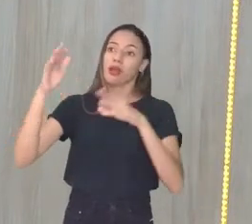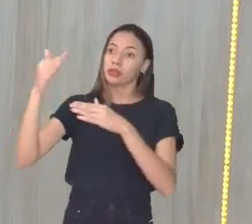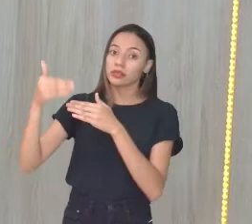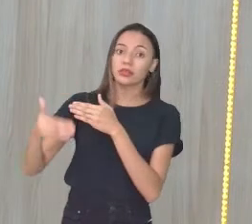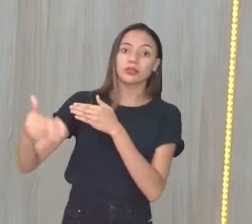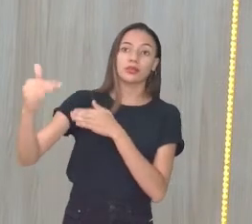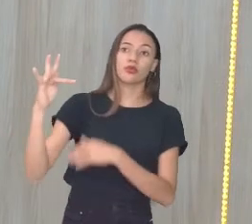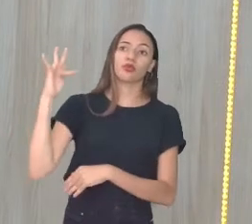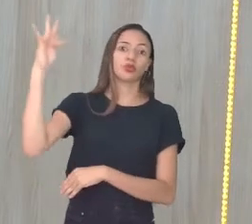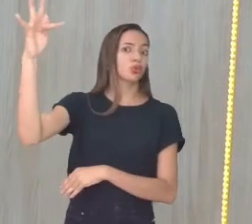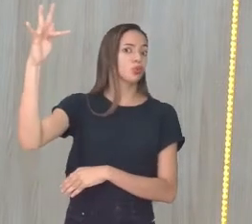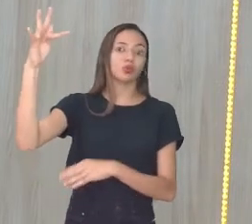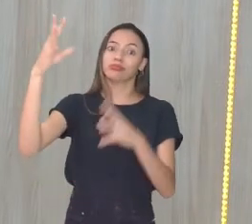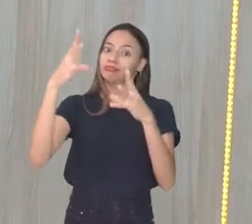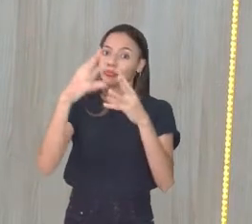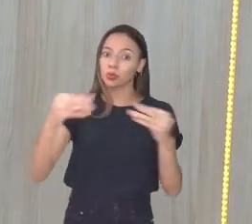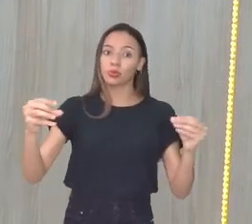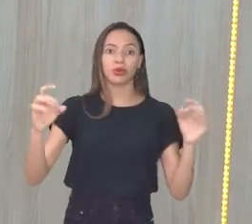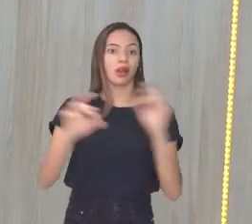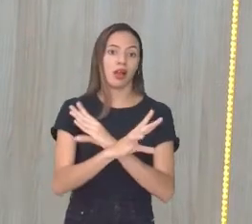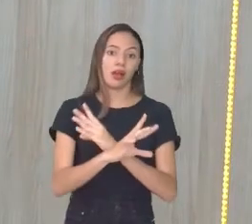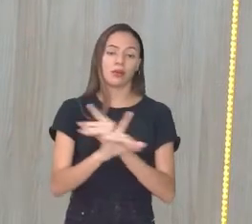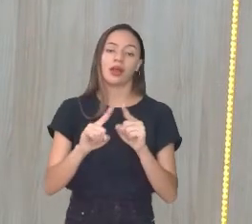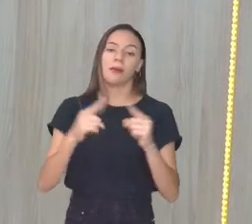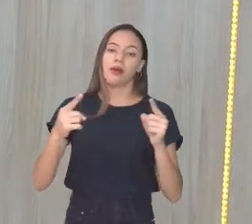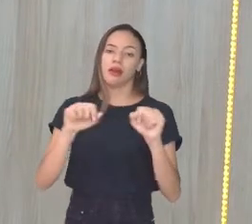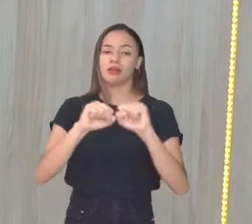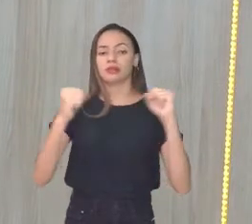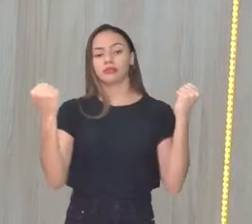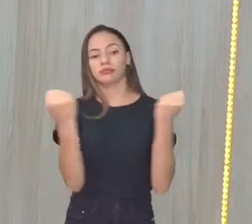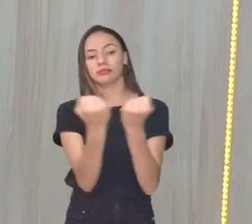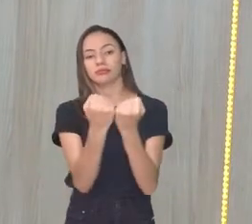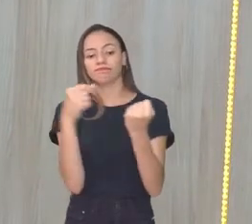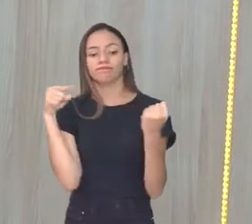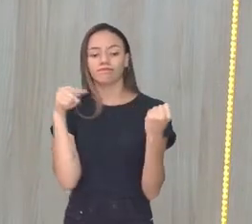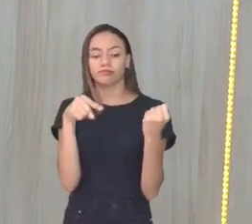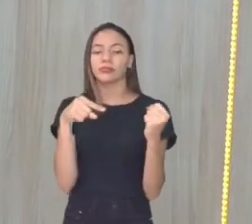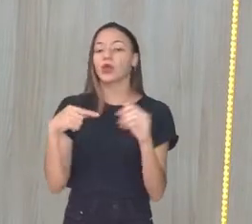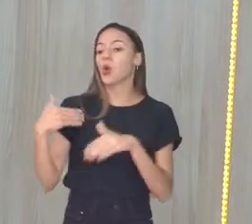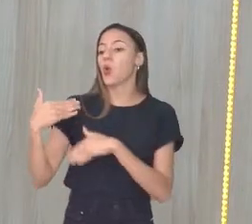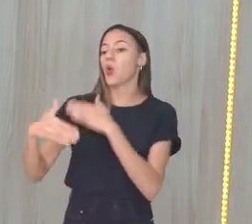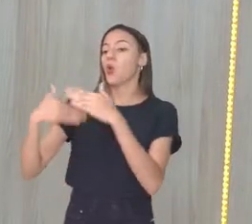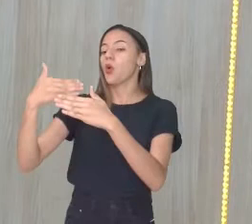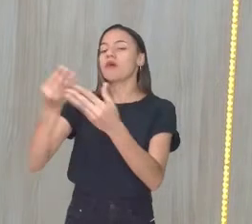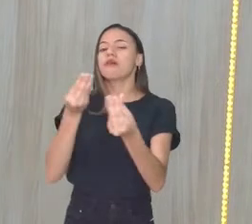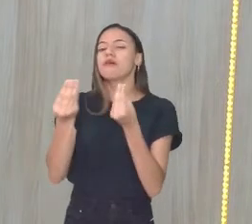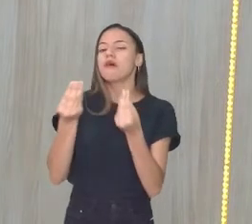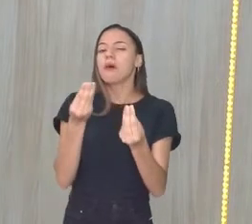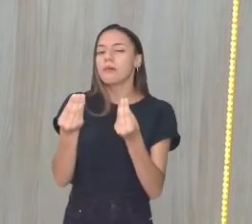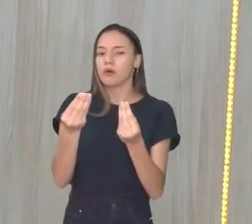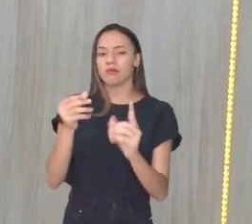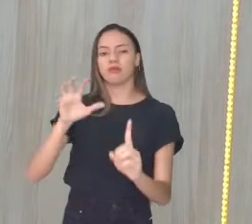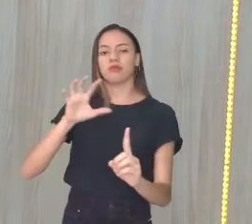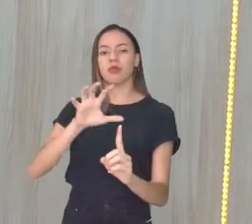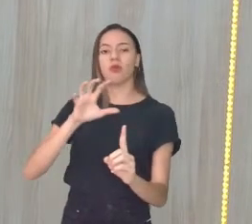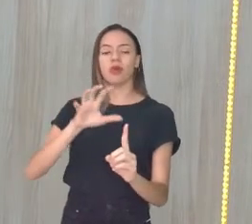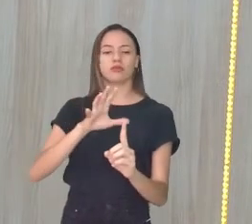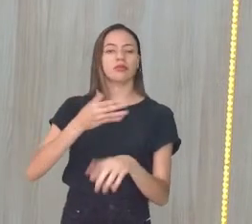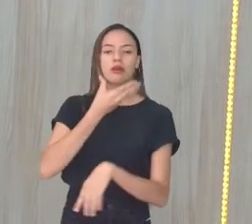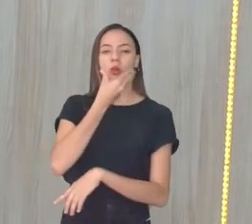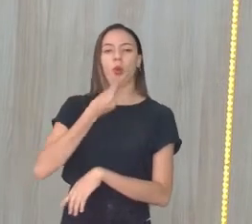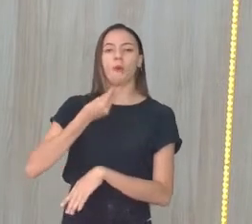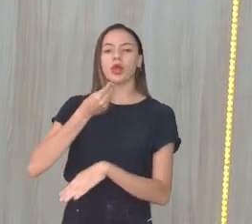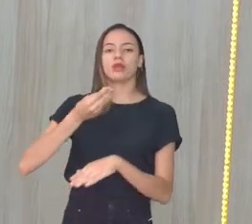ser passado. Mas, enfim, a nossa sociedade é uma sociedade que ela foi construída com bases